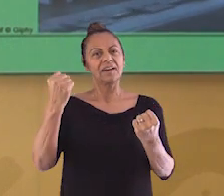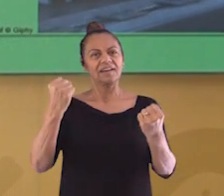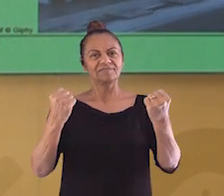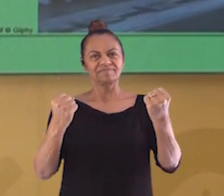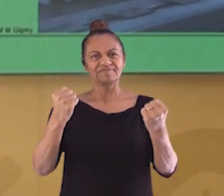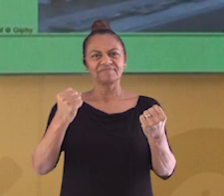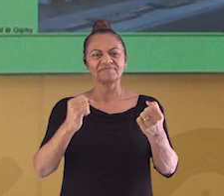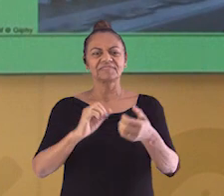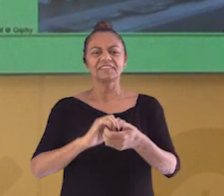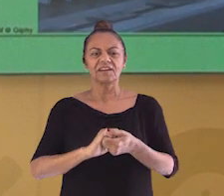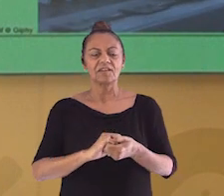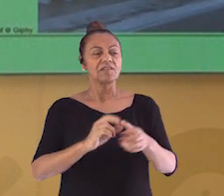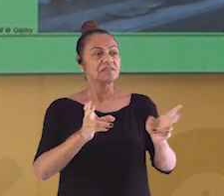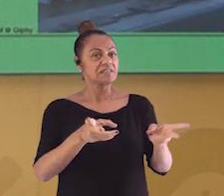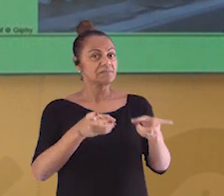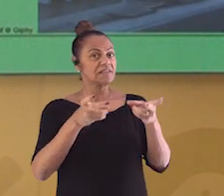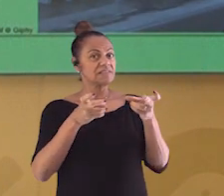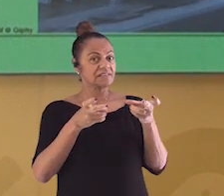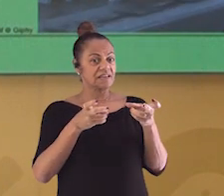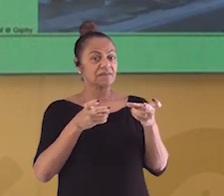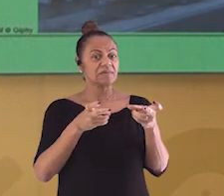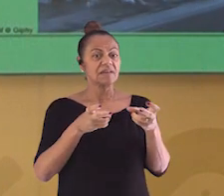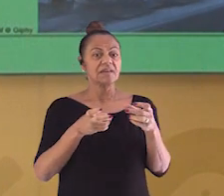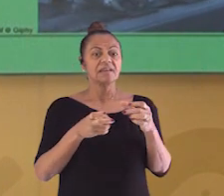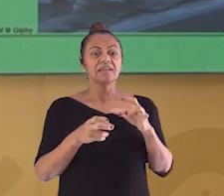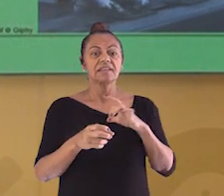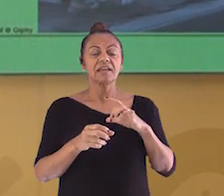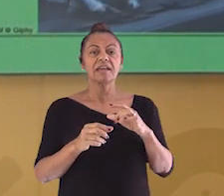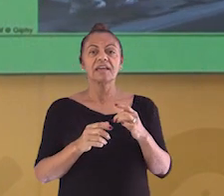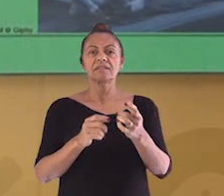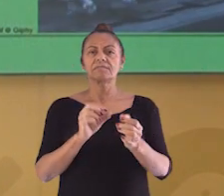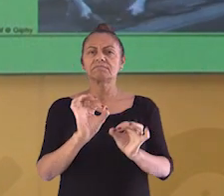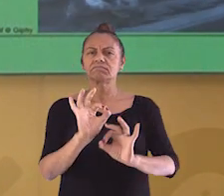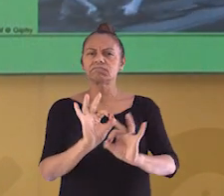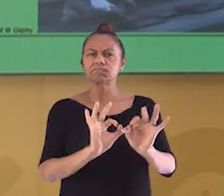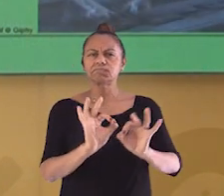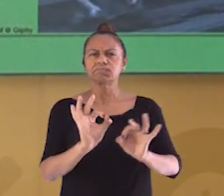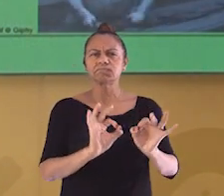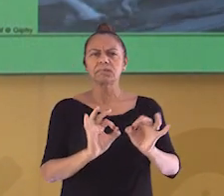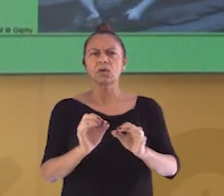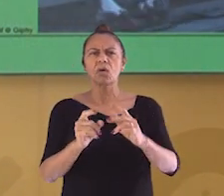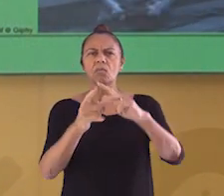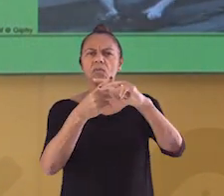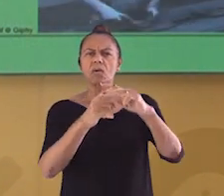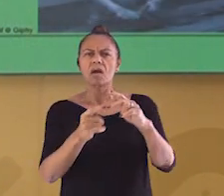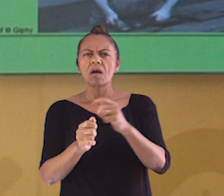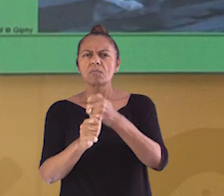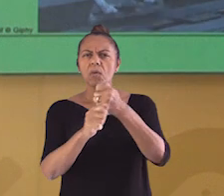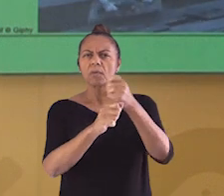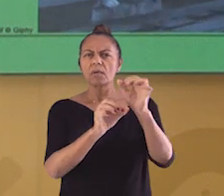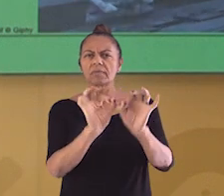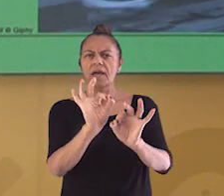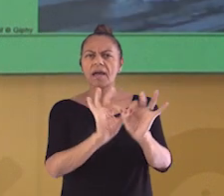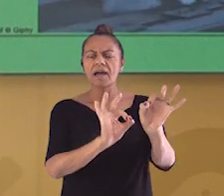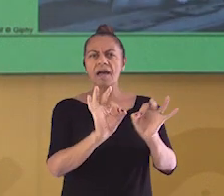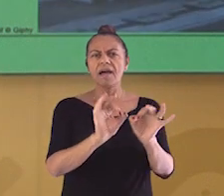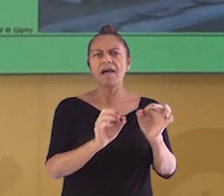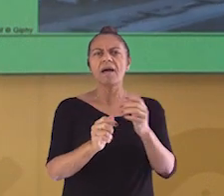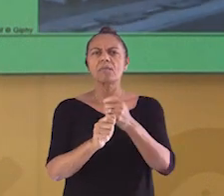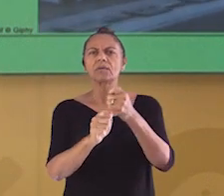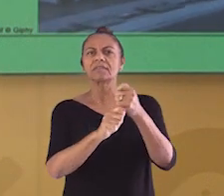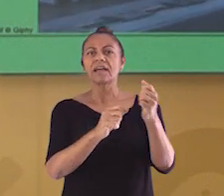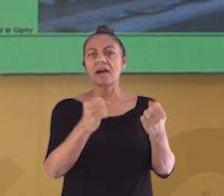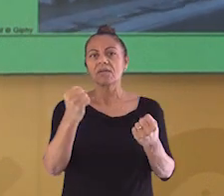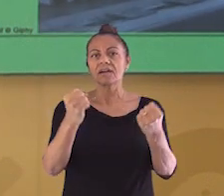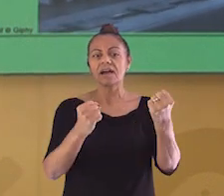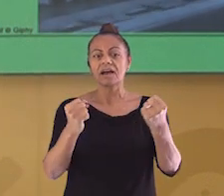vocês podem perceber nesse GIF, a linha de montagem foi um processo produtivo que dividia os